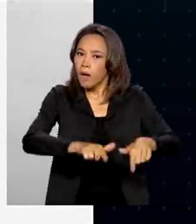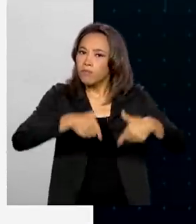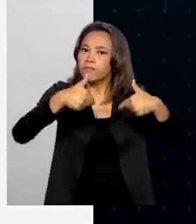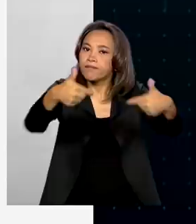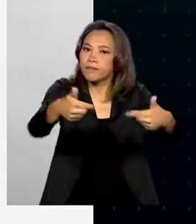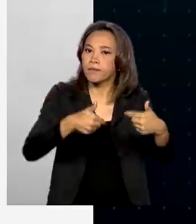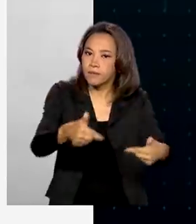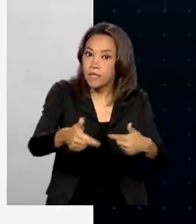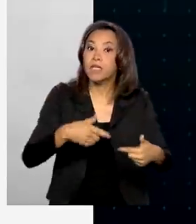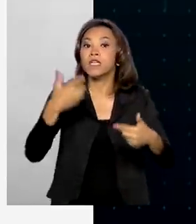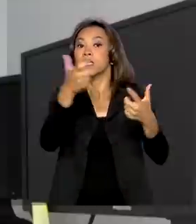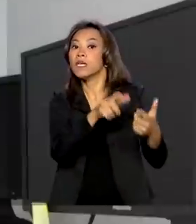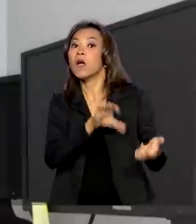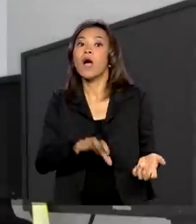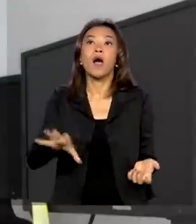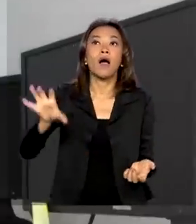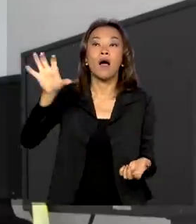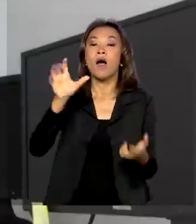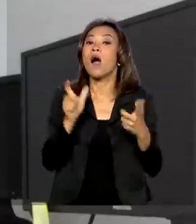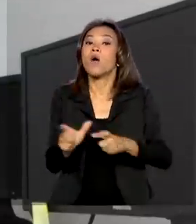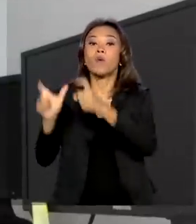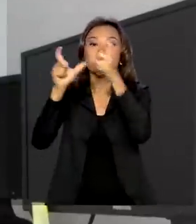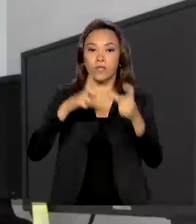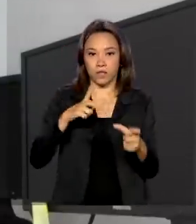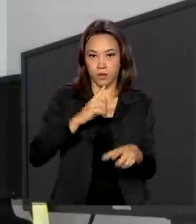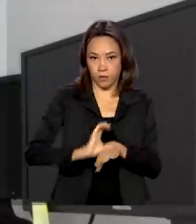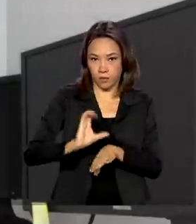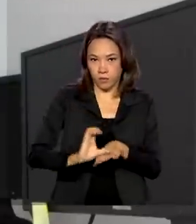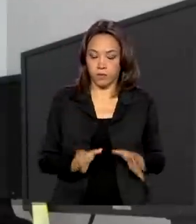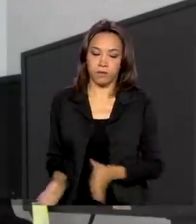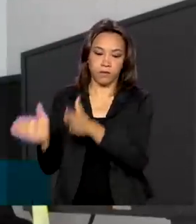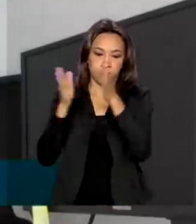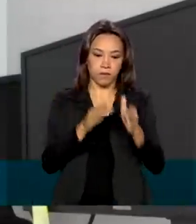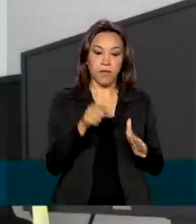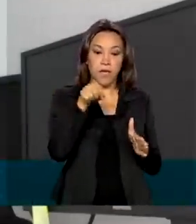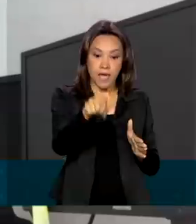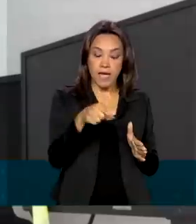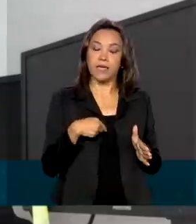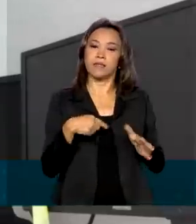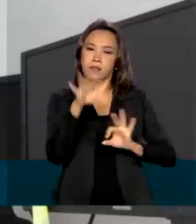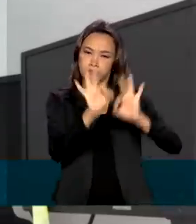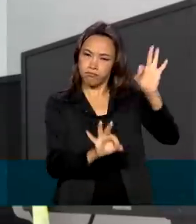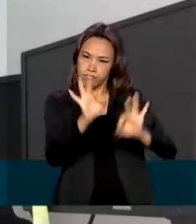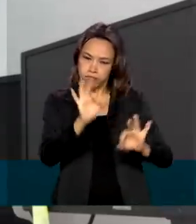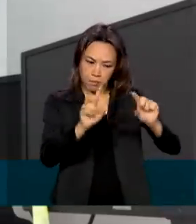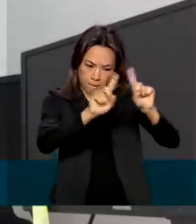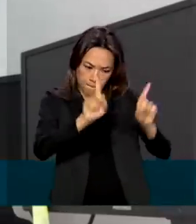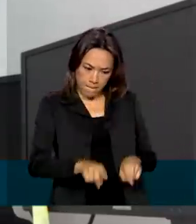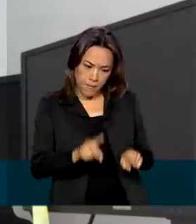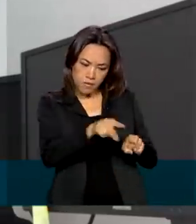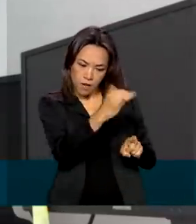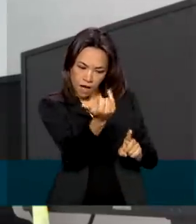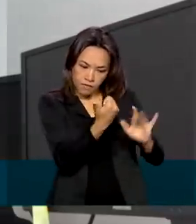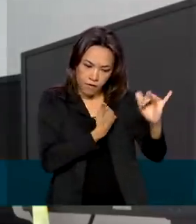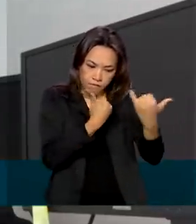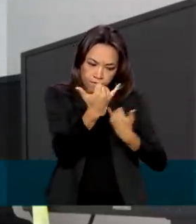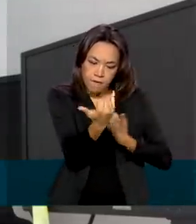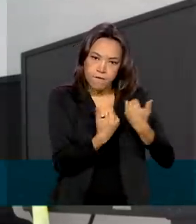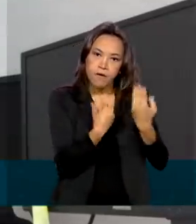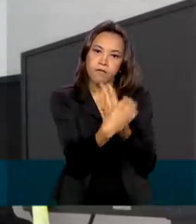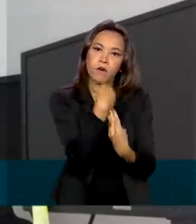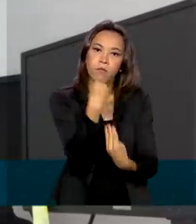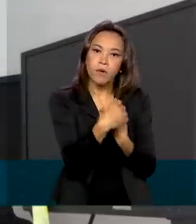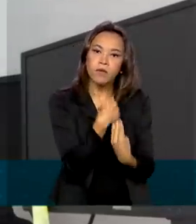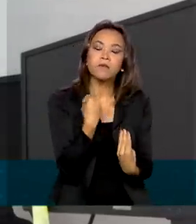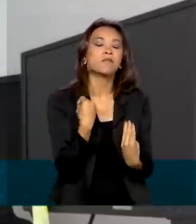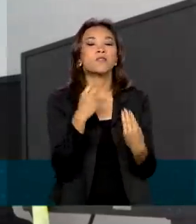instituições que ofertam os cursos essa estrutura é uma estrutura que o catálogo traz né Essas indicações e